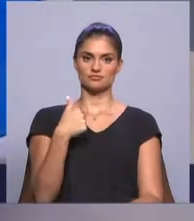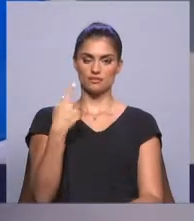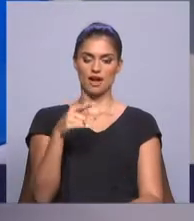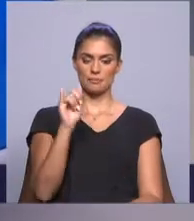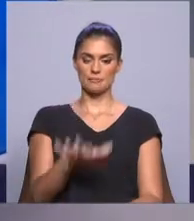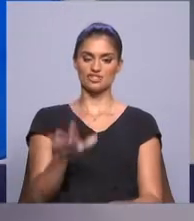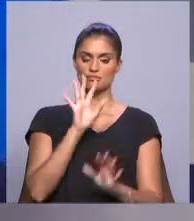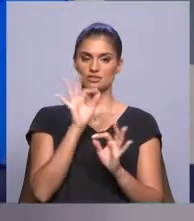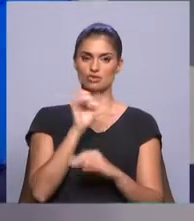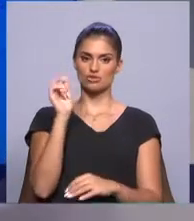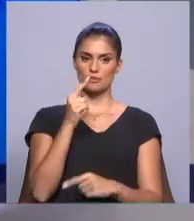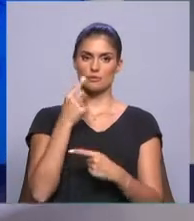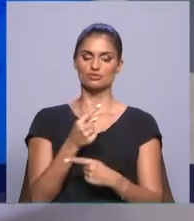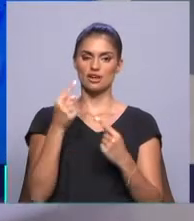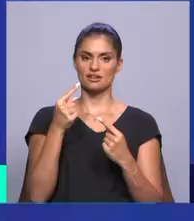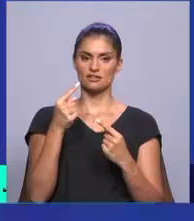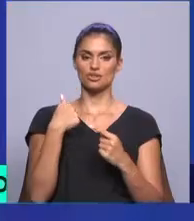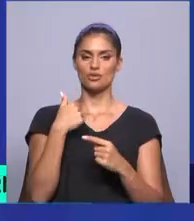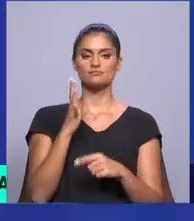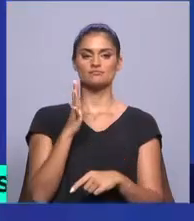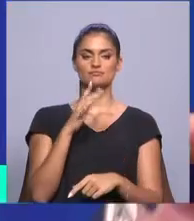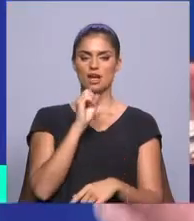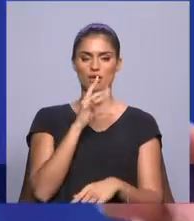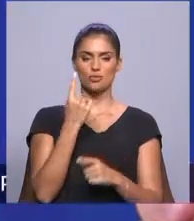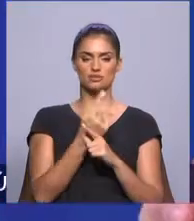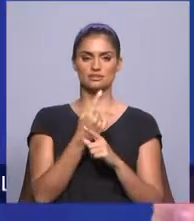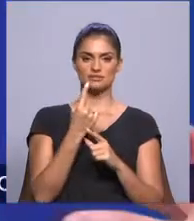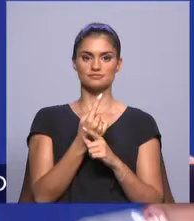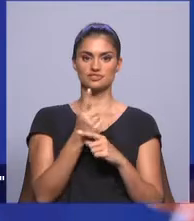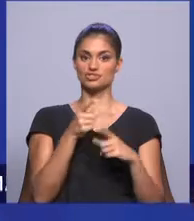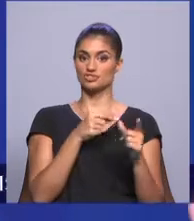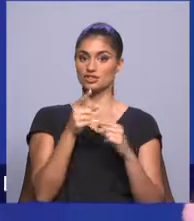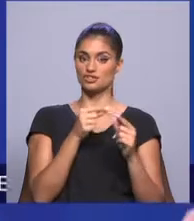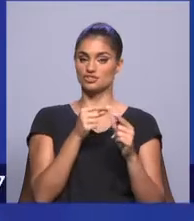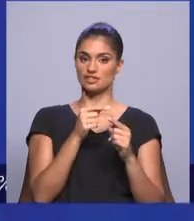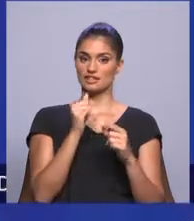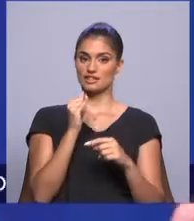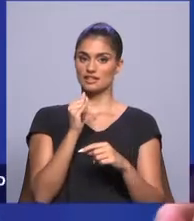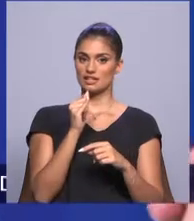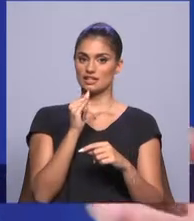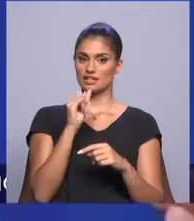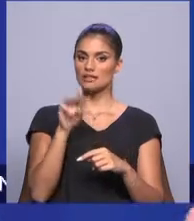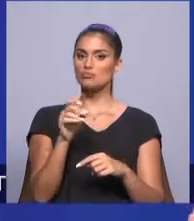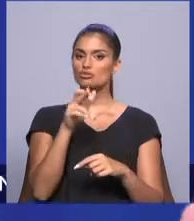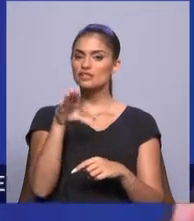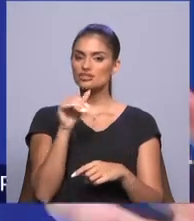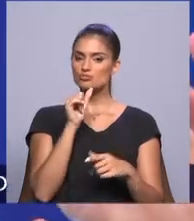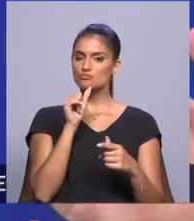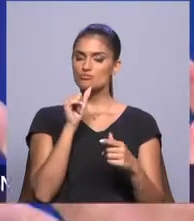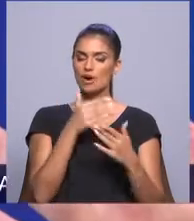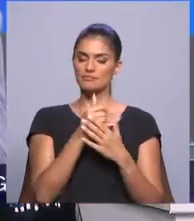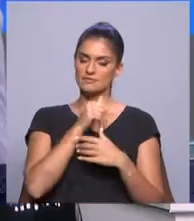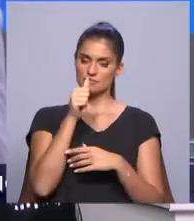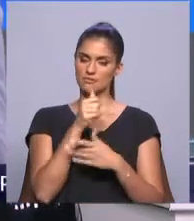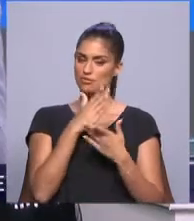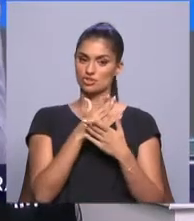imagens magníficas do Sol para nos mostrar, mas estou intrigado aqui com uma coisa, que é estrelas imortais. Isso existia? Não fazia ideia. Não é só no